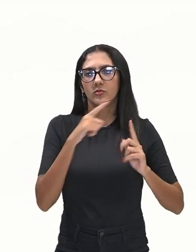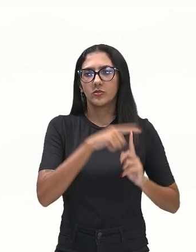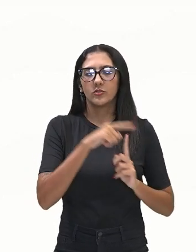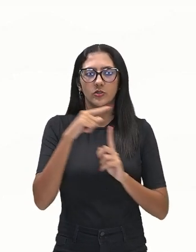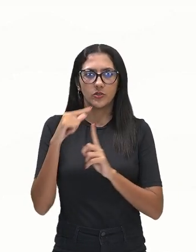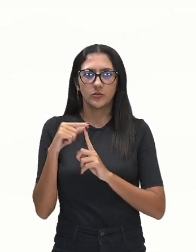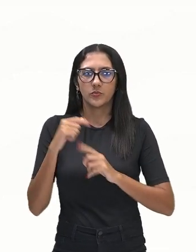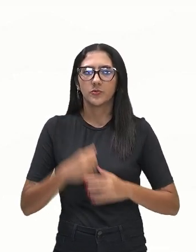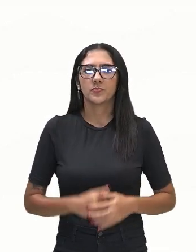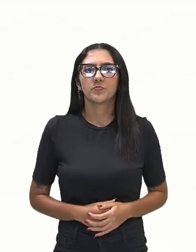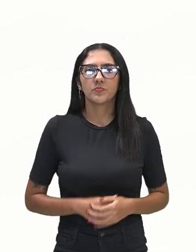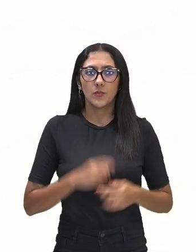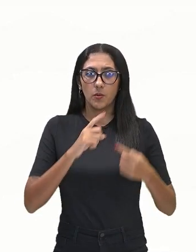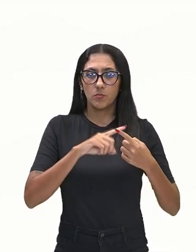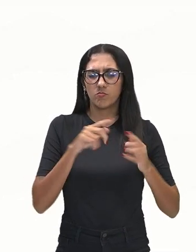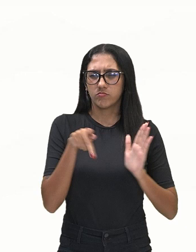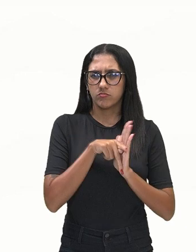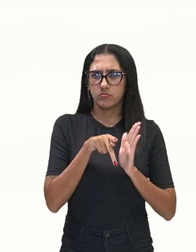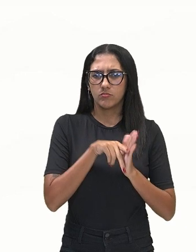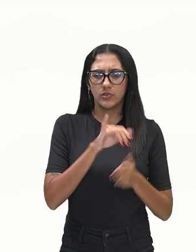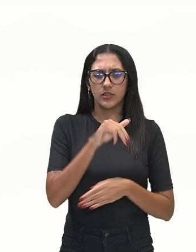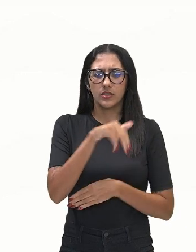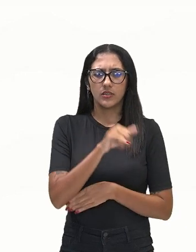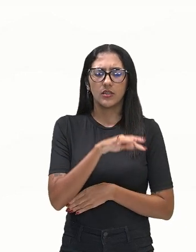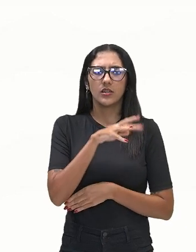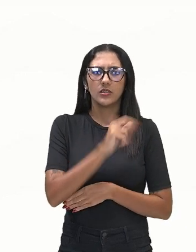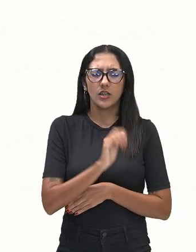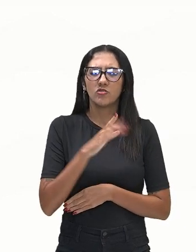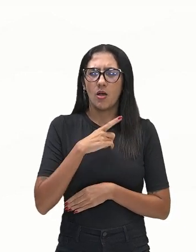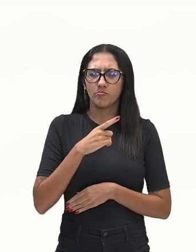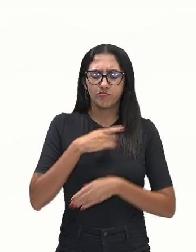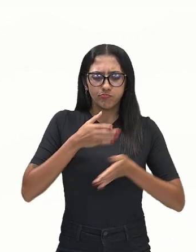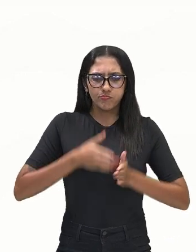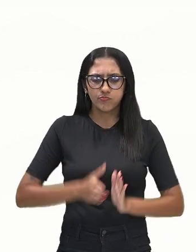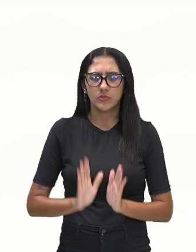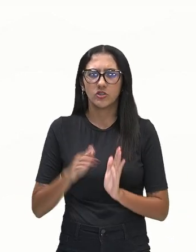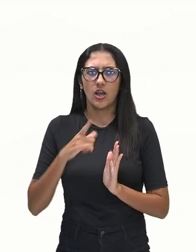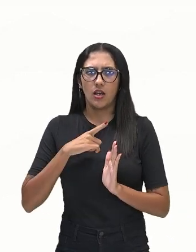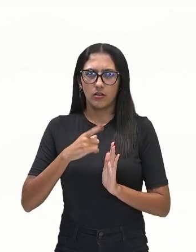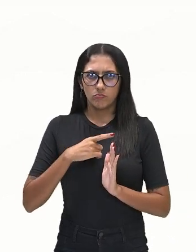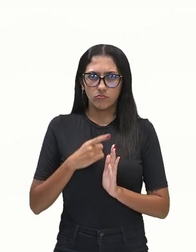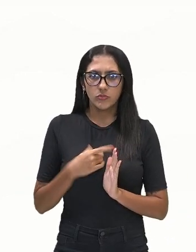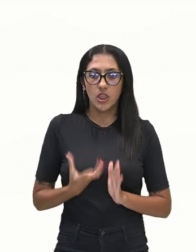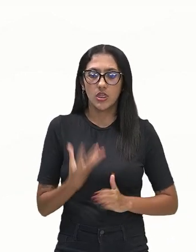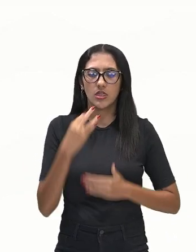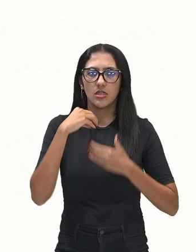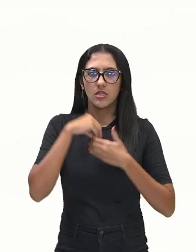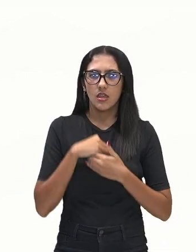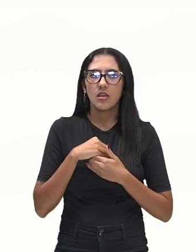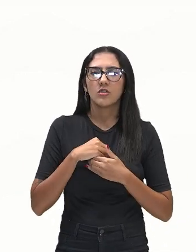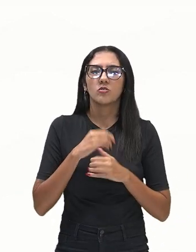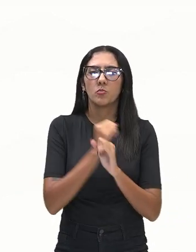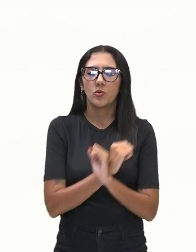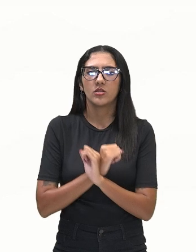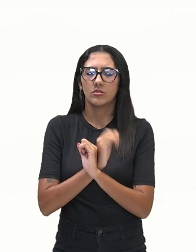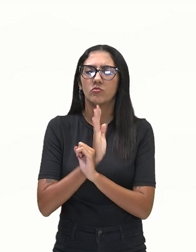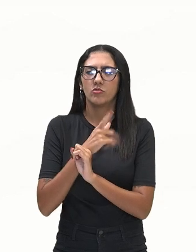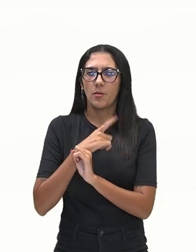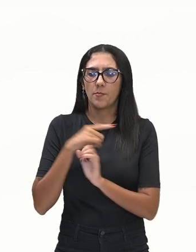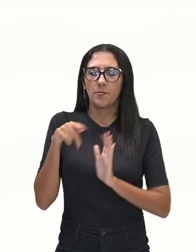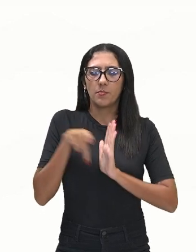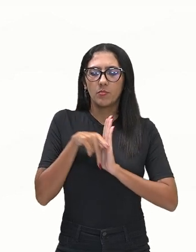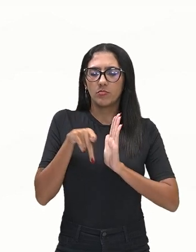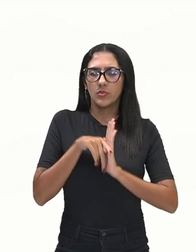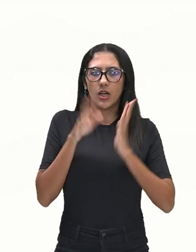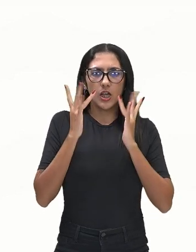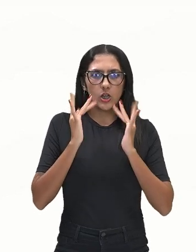imunológico. Imunidade inata, que está presente desde o nascimento, você já nasce com ele, né? E é